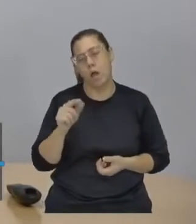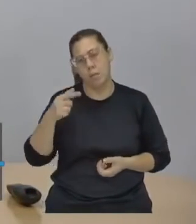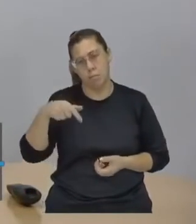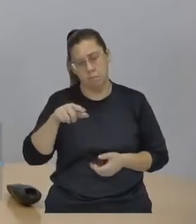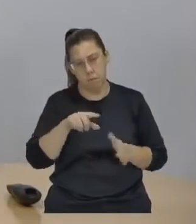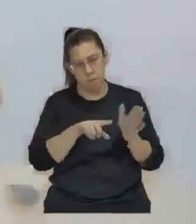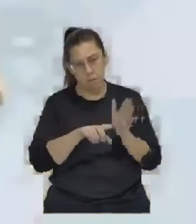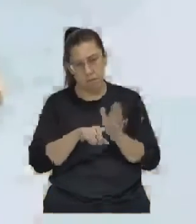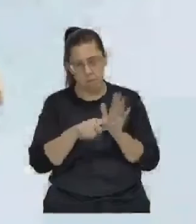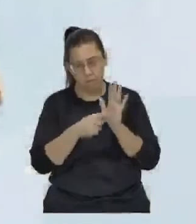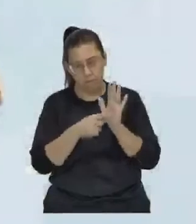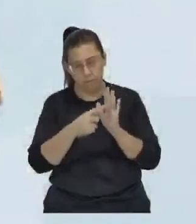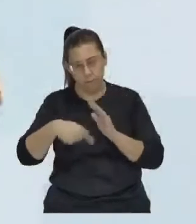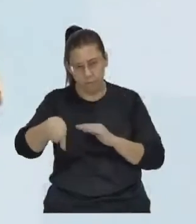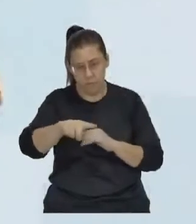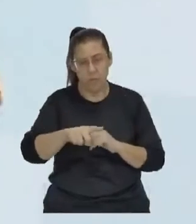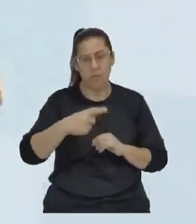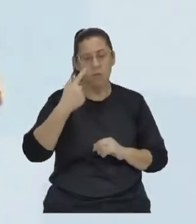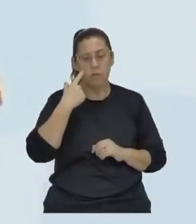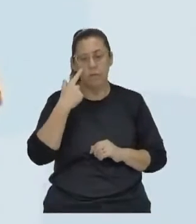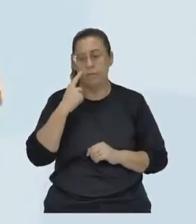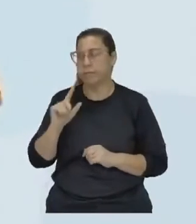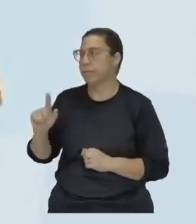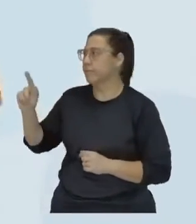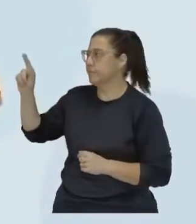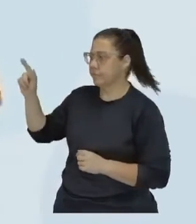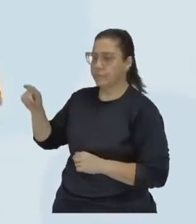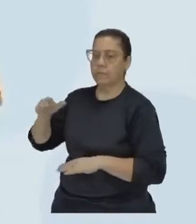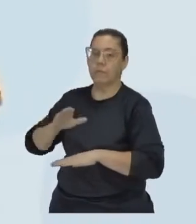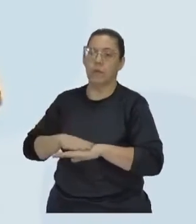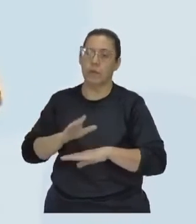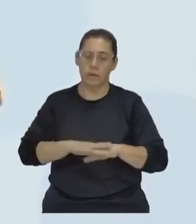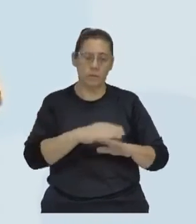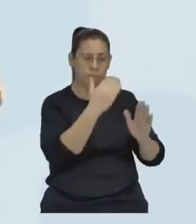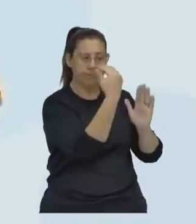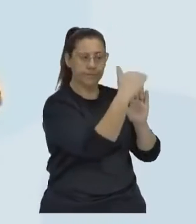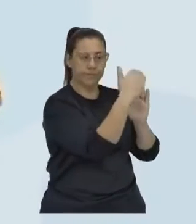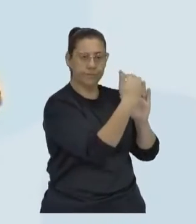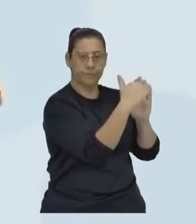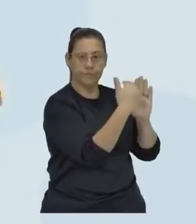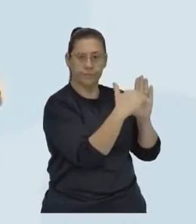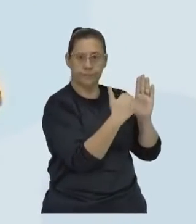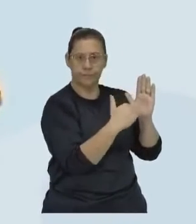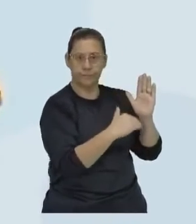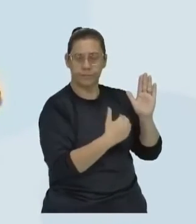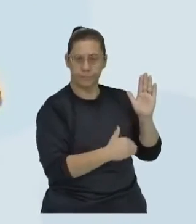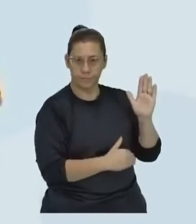você, então, fazer uma lista aí de coisas,